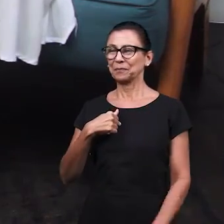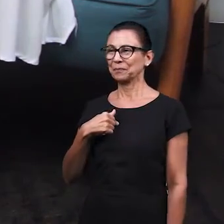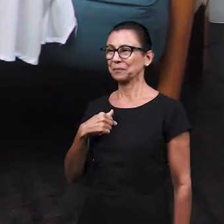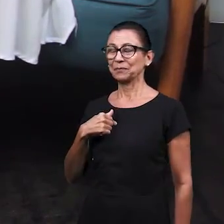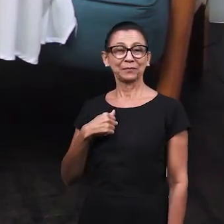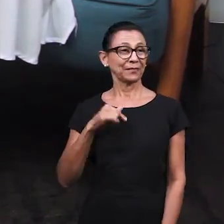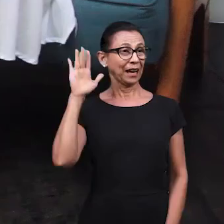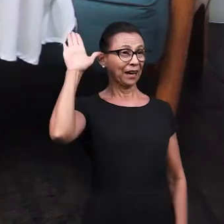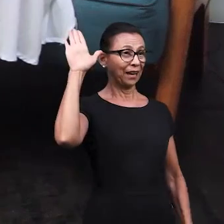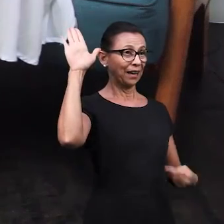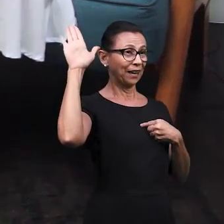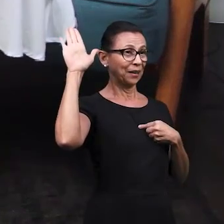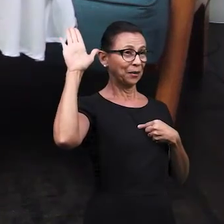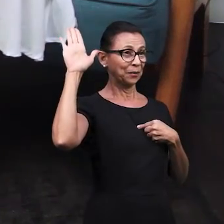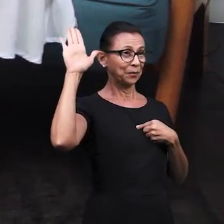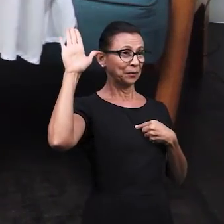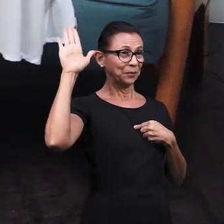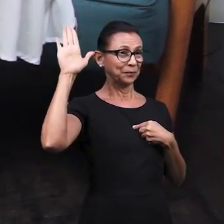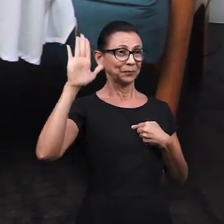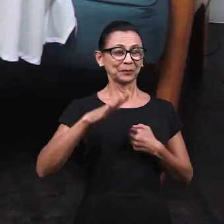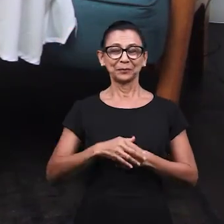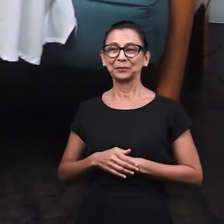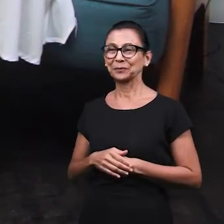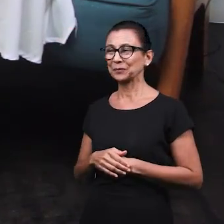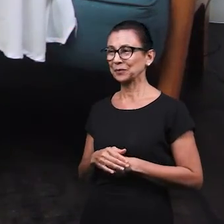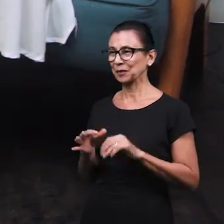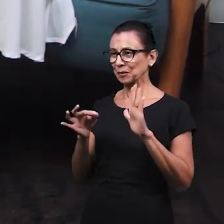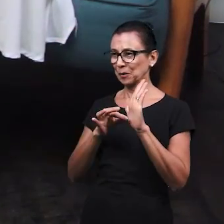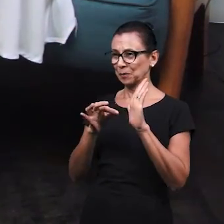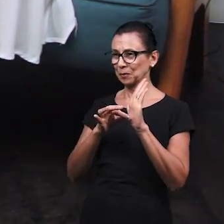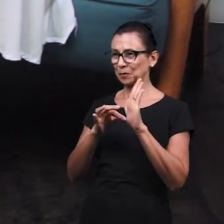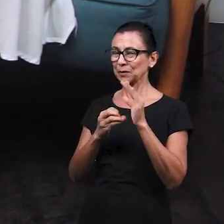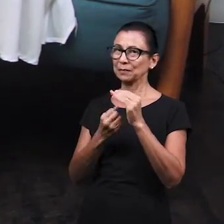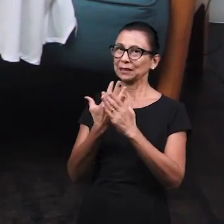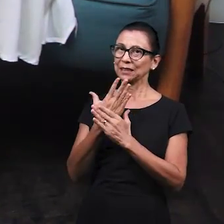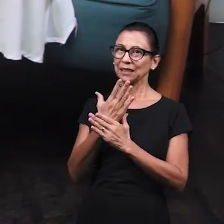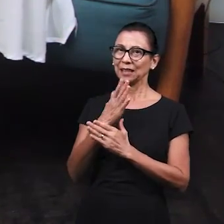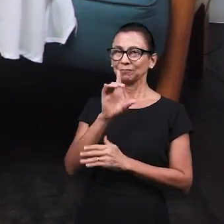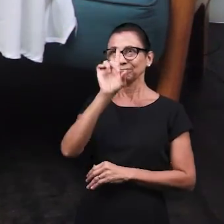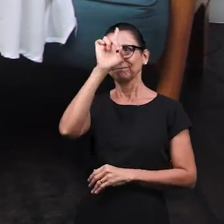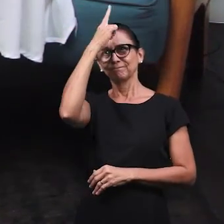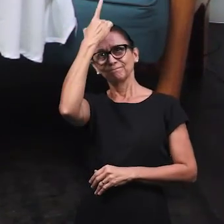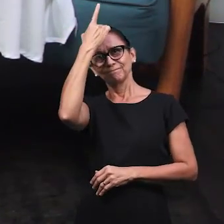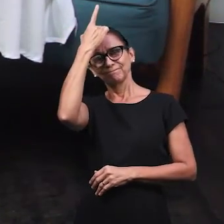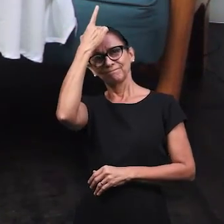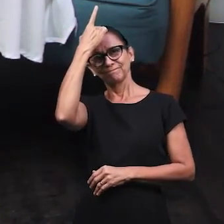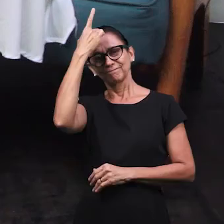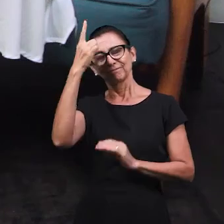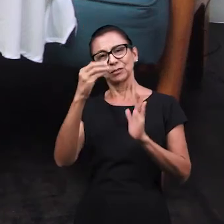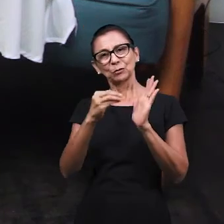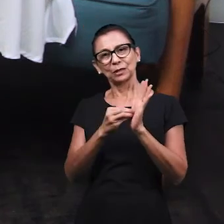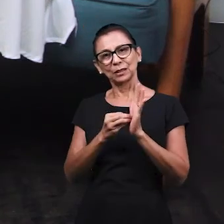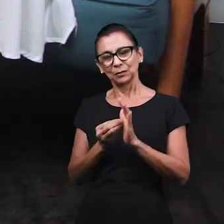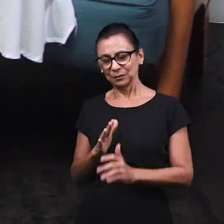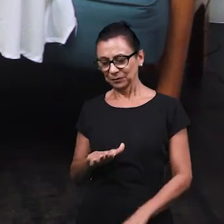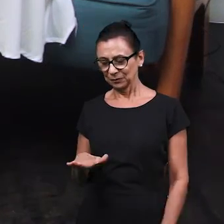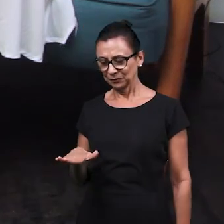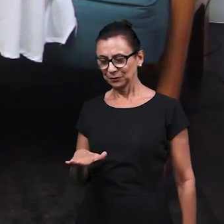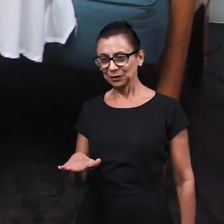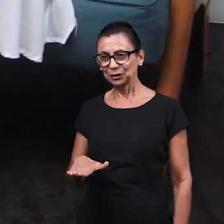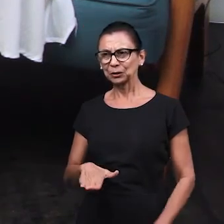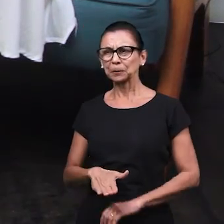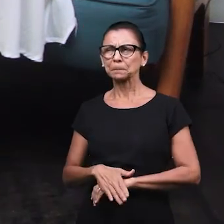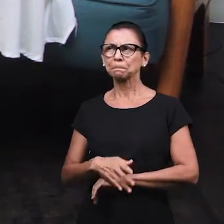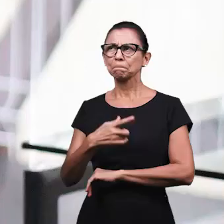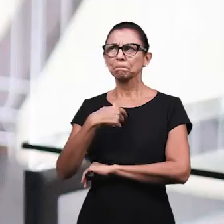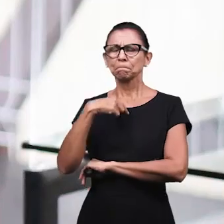Ele, o pastor Josias. Ele me fez uma proposta, né, de criar um conteúdo infantil. E aí eu cheguei em